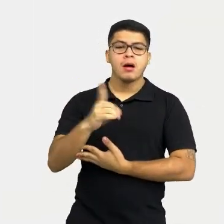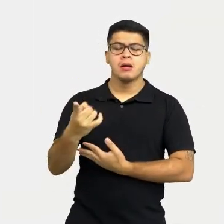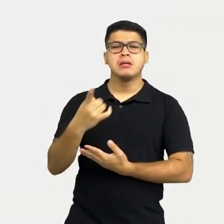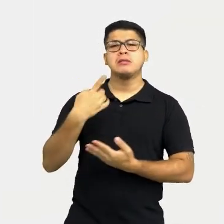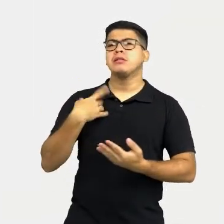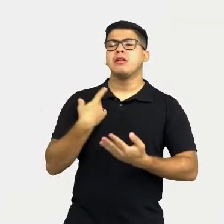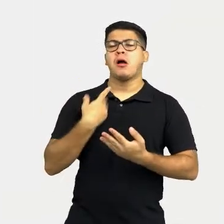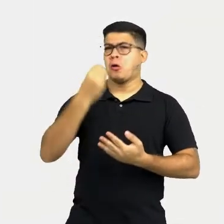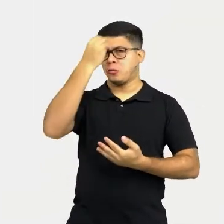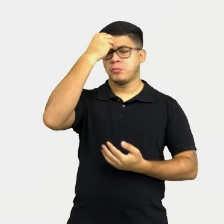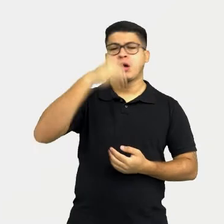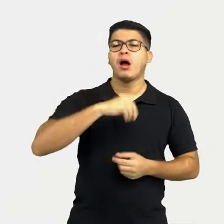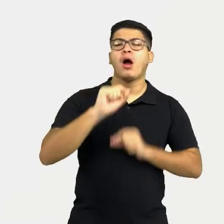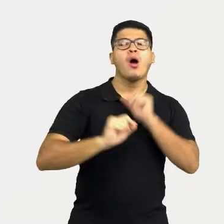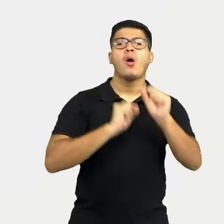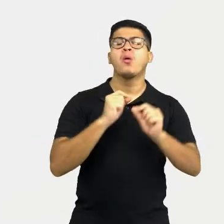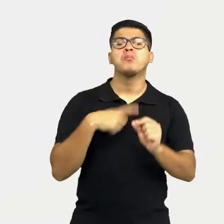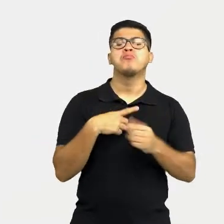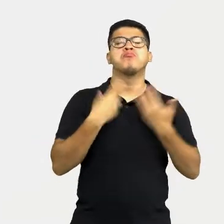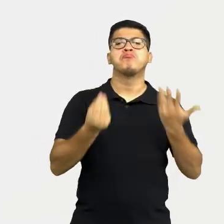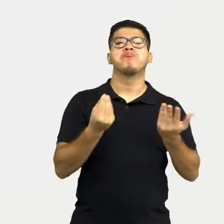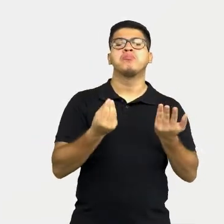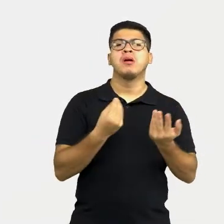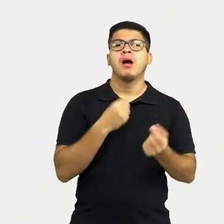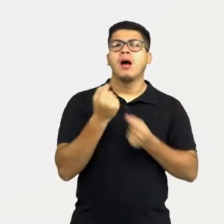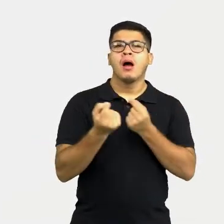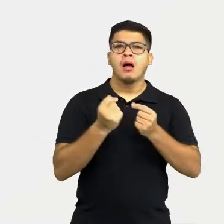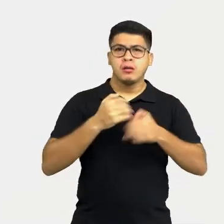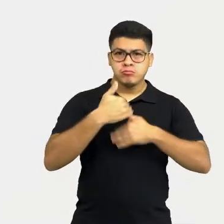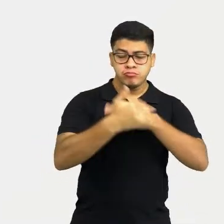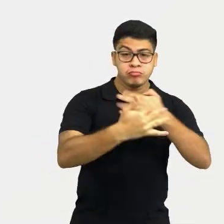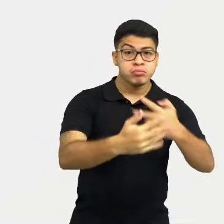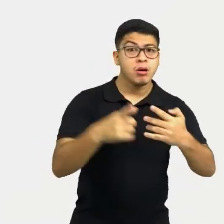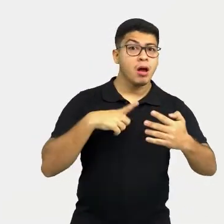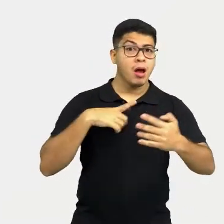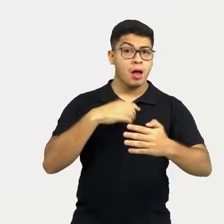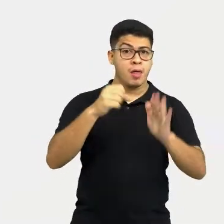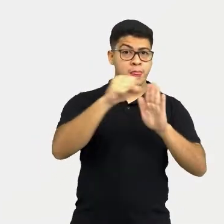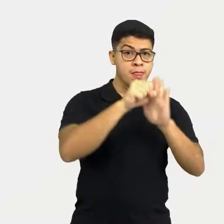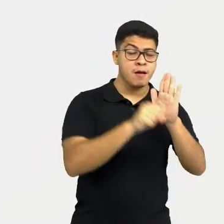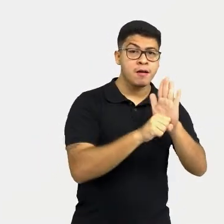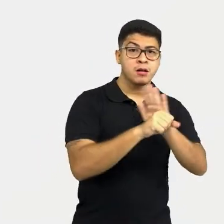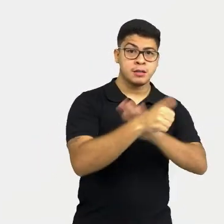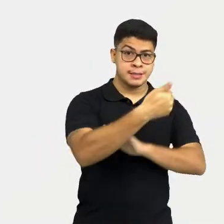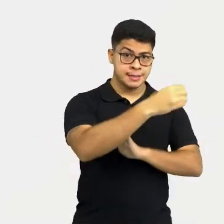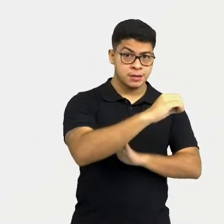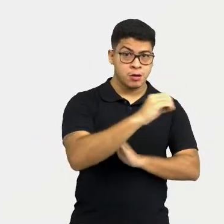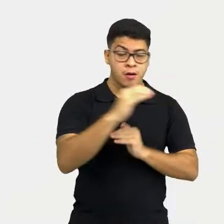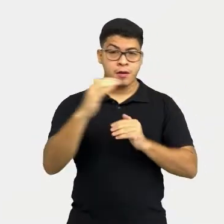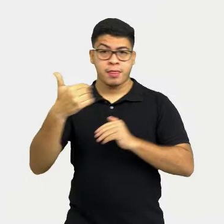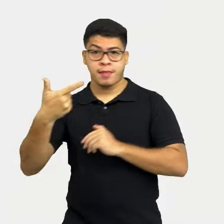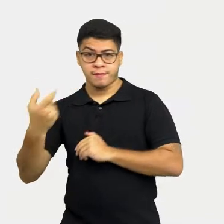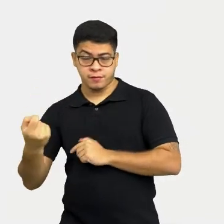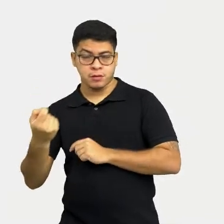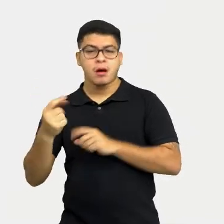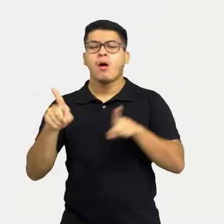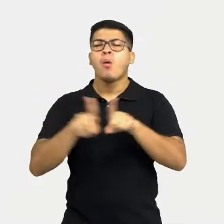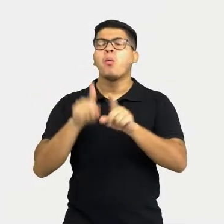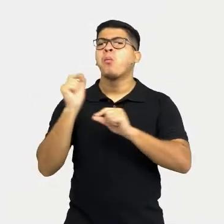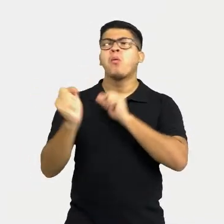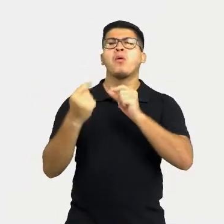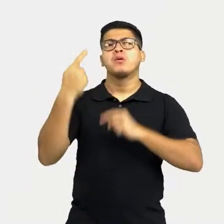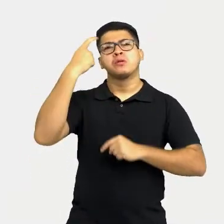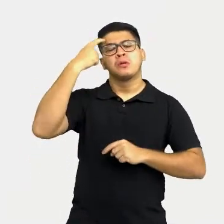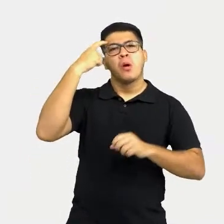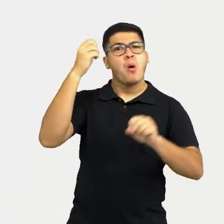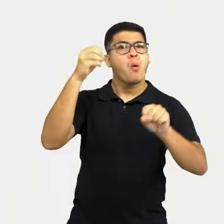razão iluminista é um dos pilares da crise da razão no final do século XIX e XX. Exatamente, porque o iluminismo chegou prometendo mundos